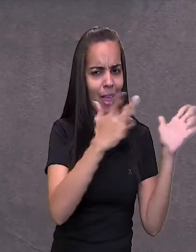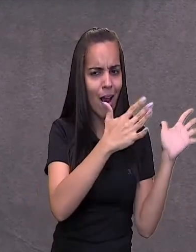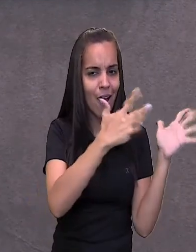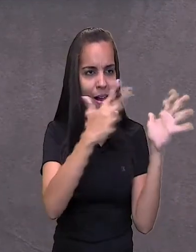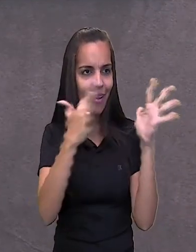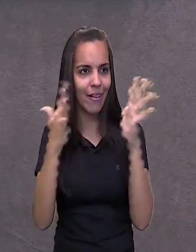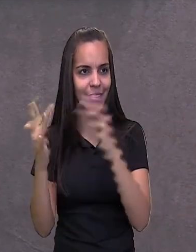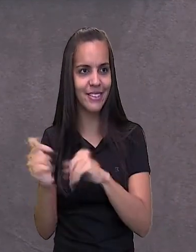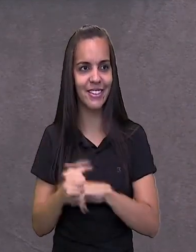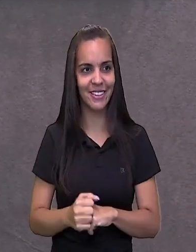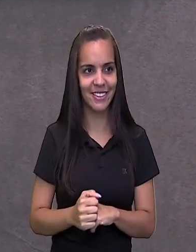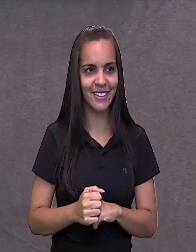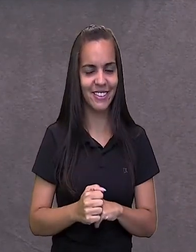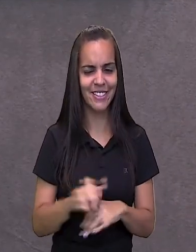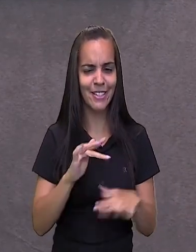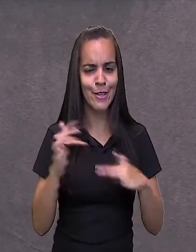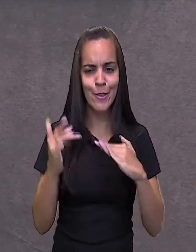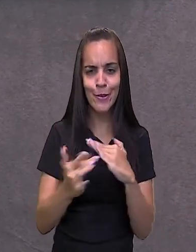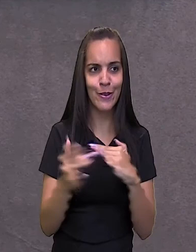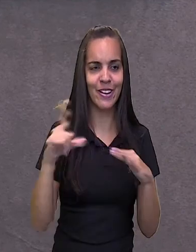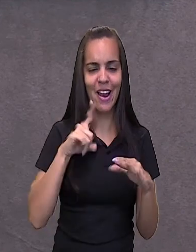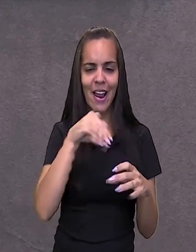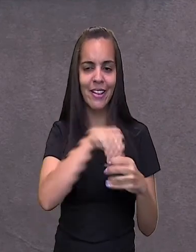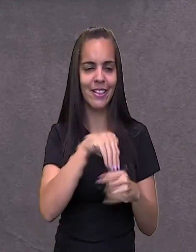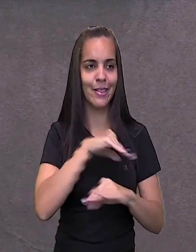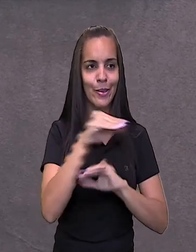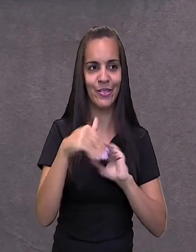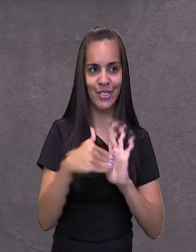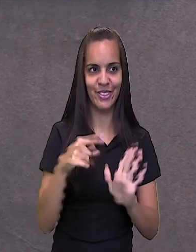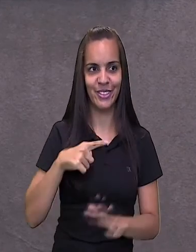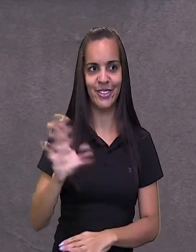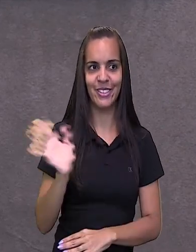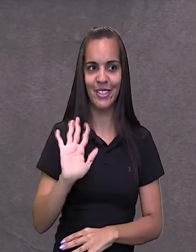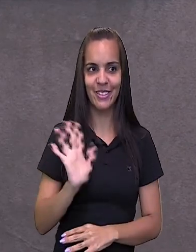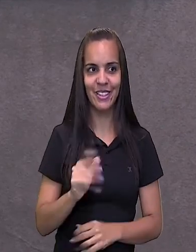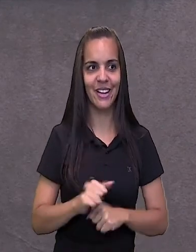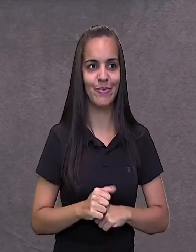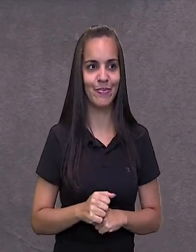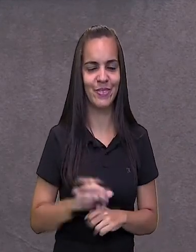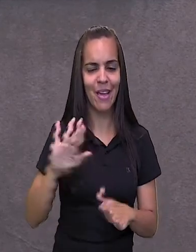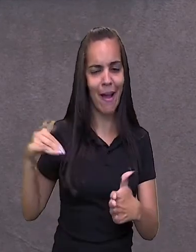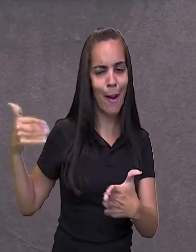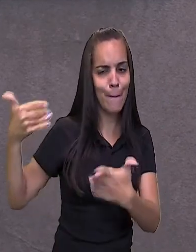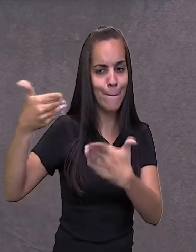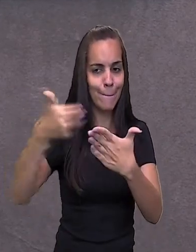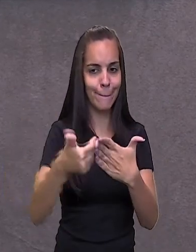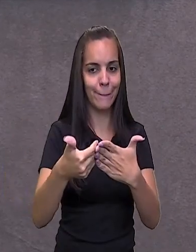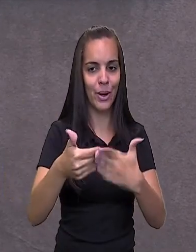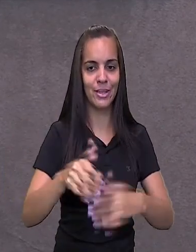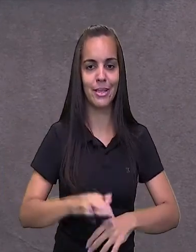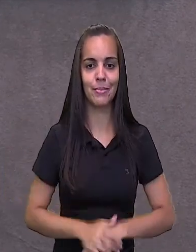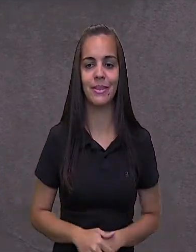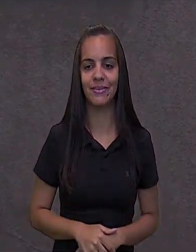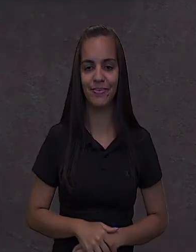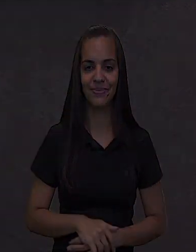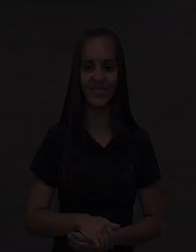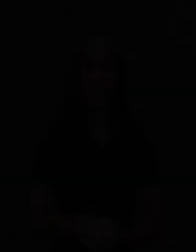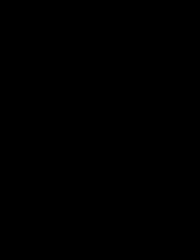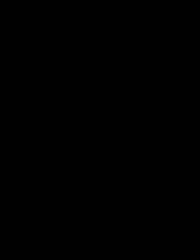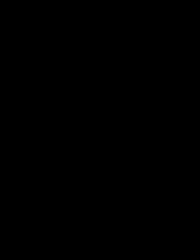mesmo. Acesse as nossas redes sociais SMED GV. Até a nossa próxima aula!